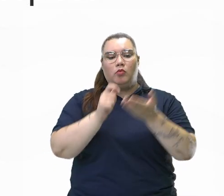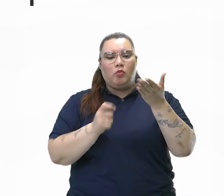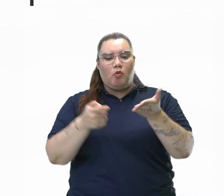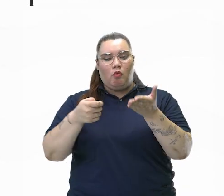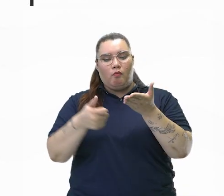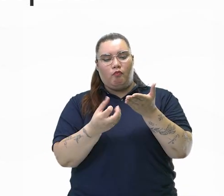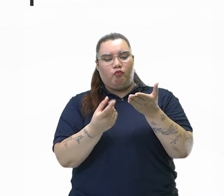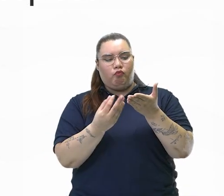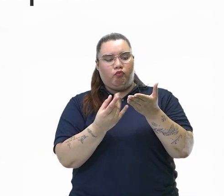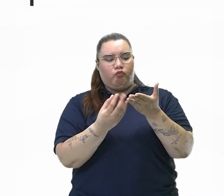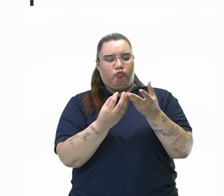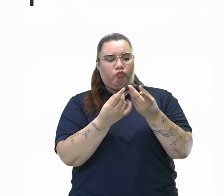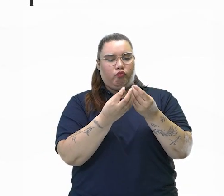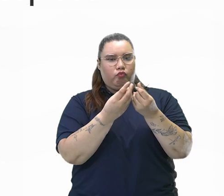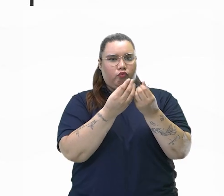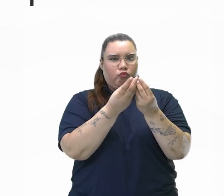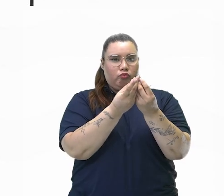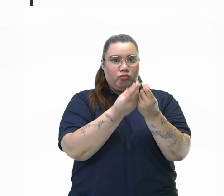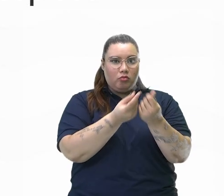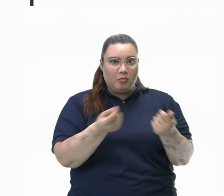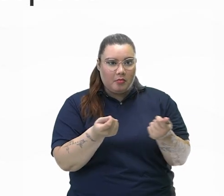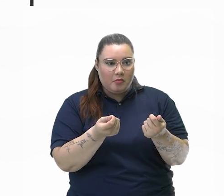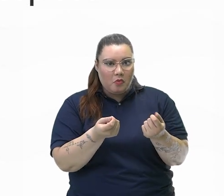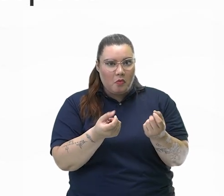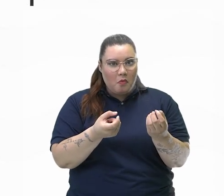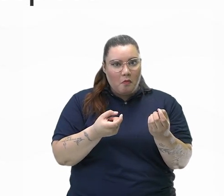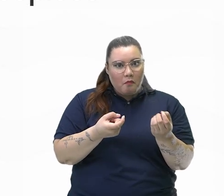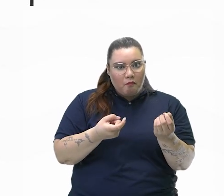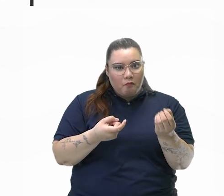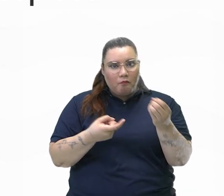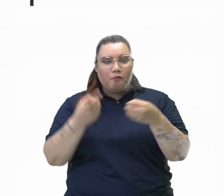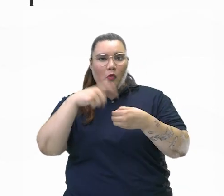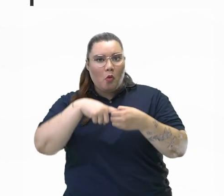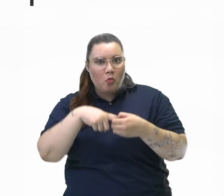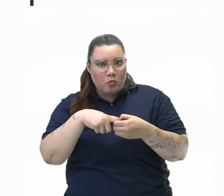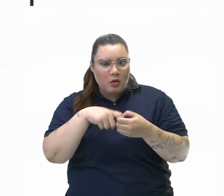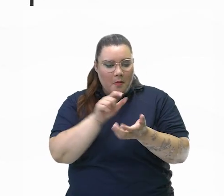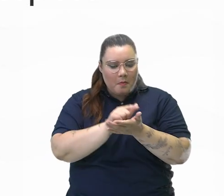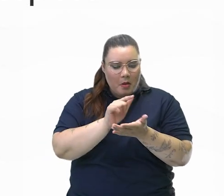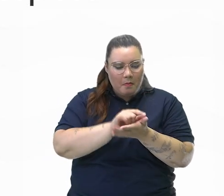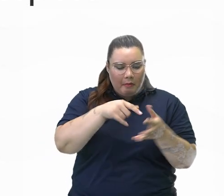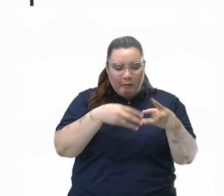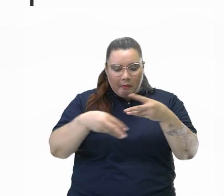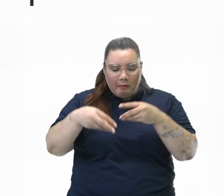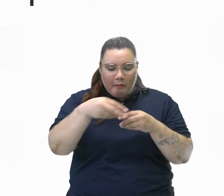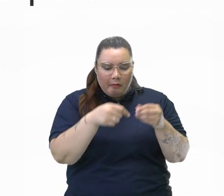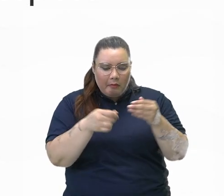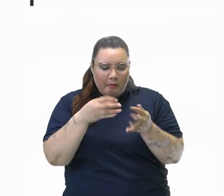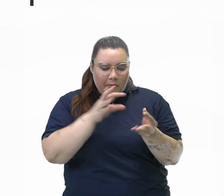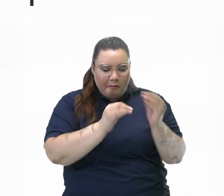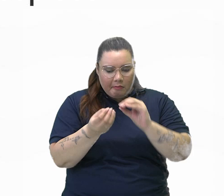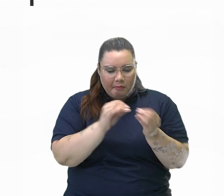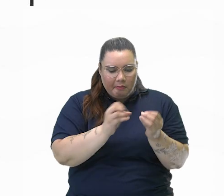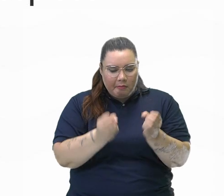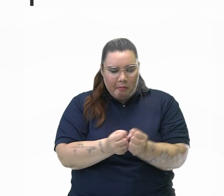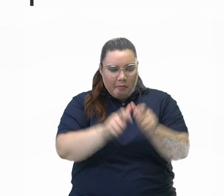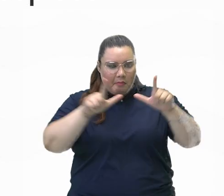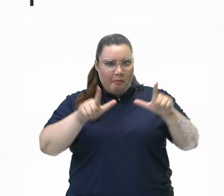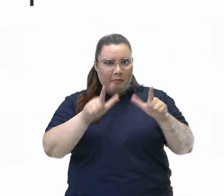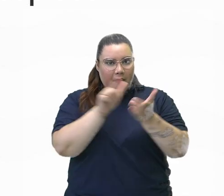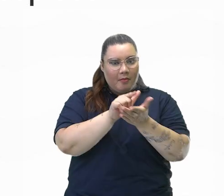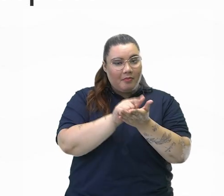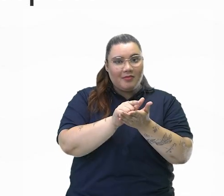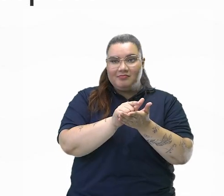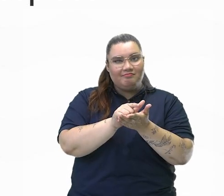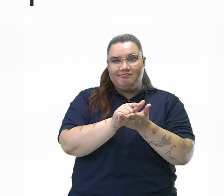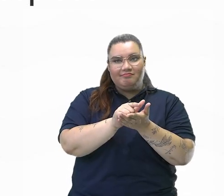papel. Se você queima um pedaço de papel, você não pode usar as cinzas para reconstruir o